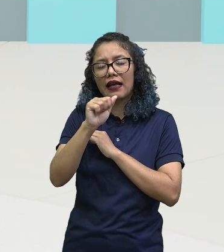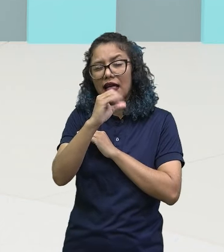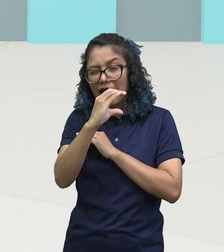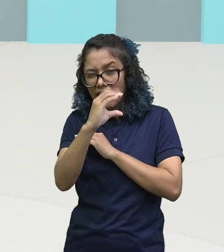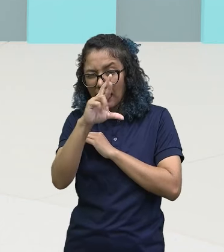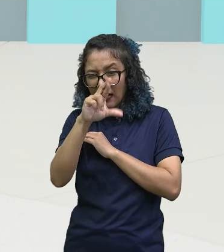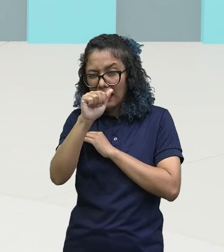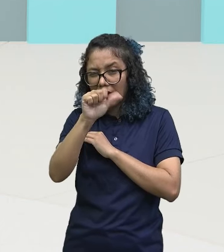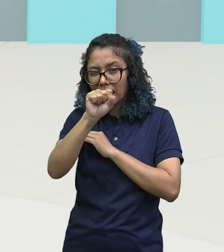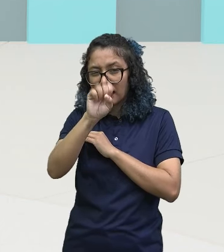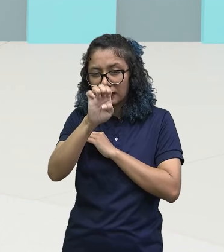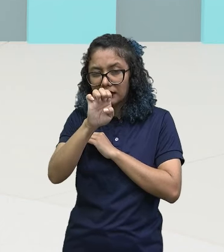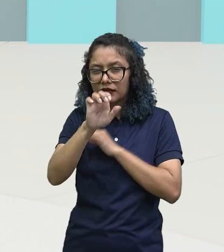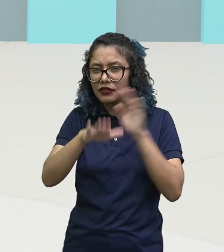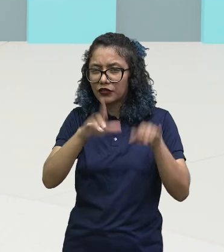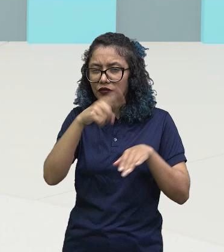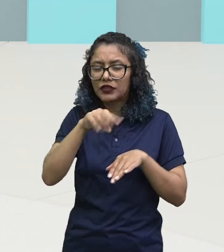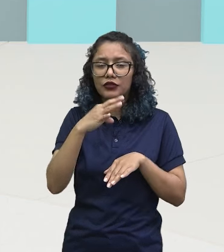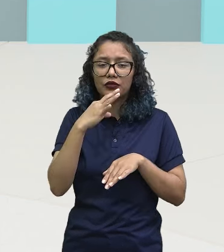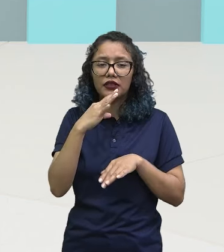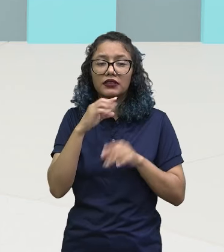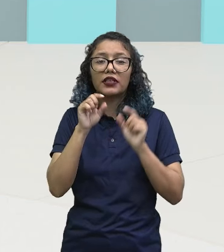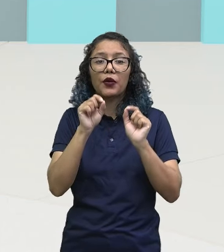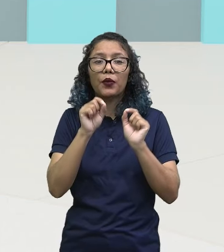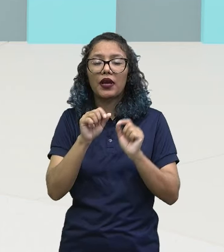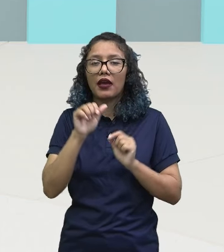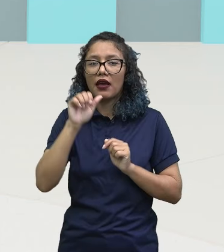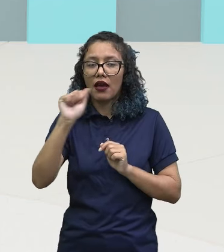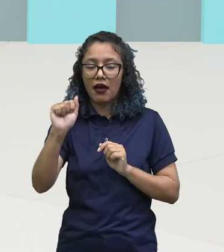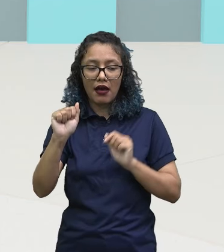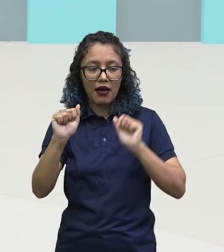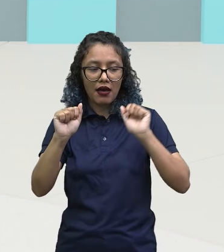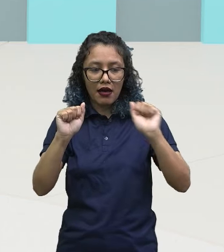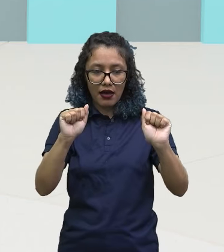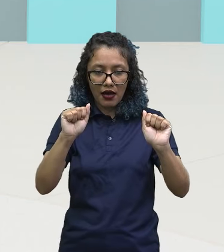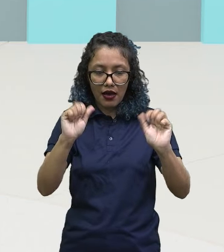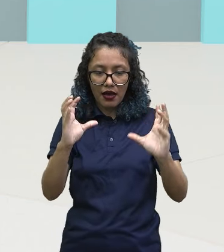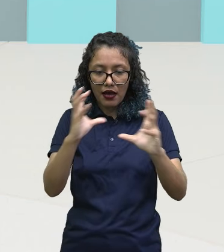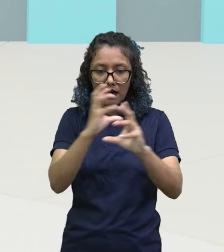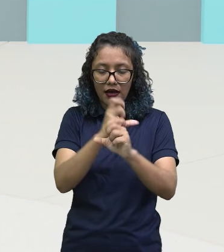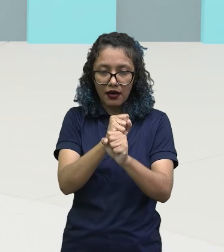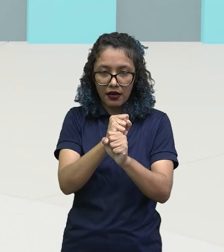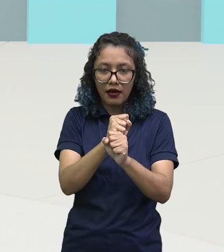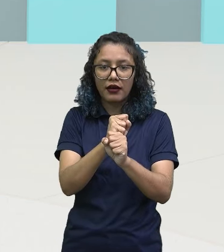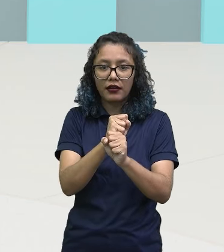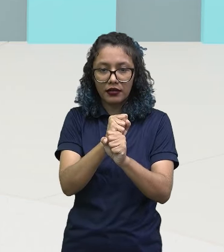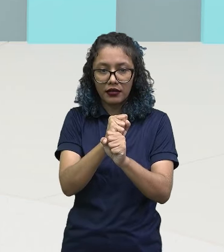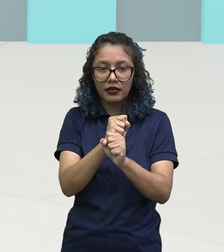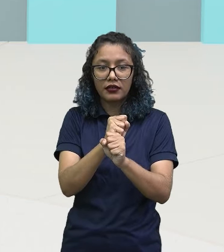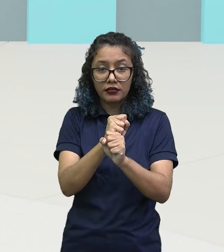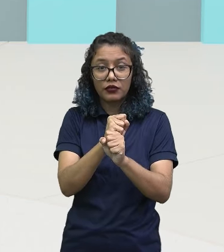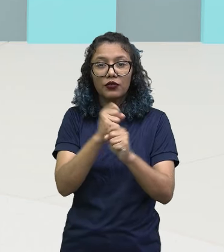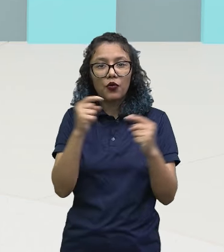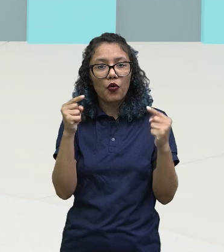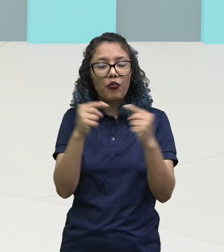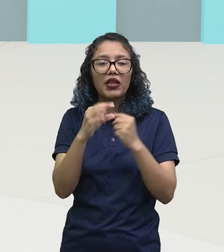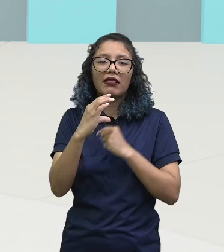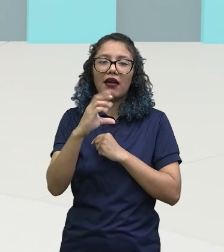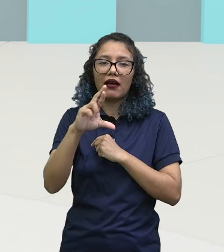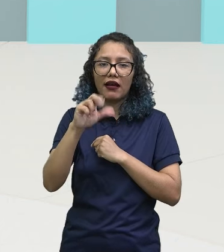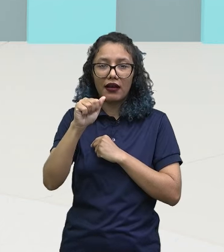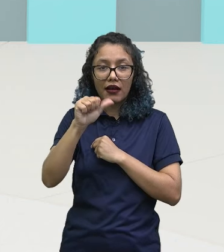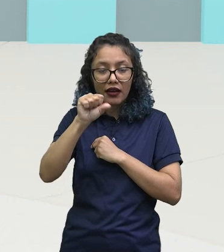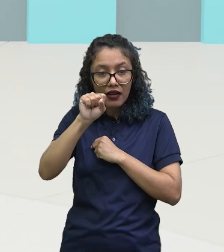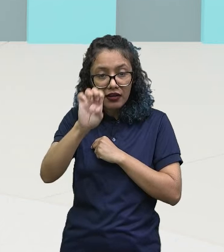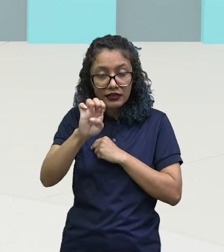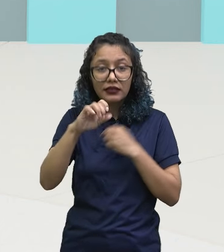aí, que é quando existe a união de 2 As, né? A com A, processo de crase. Então, eu vou representar